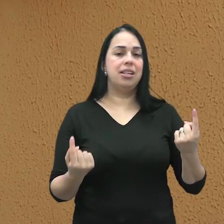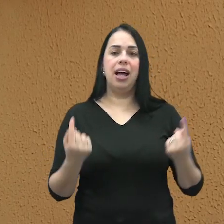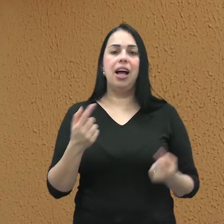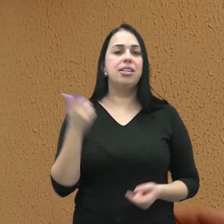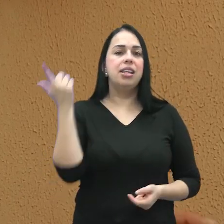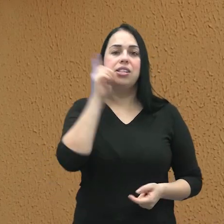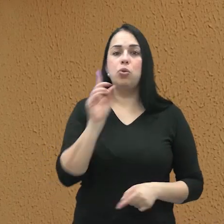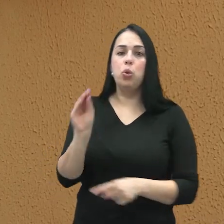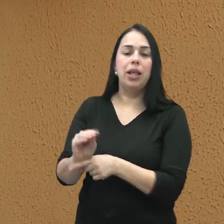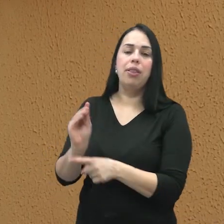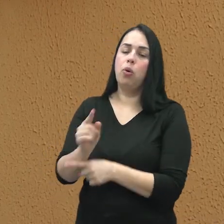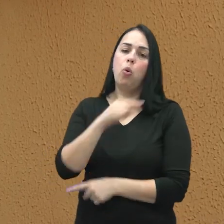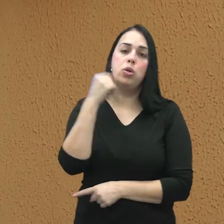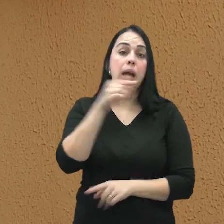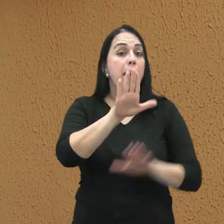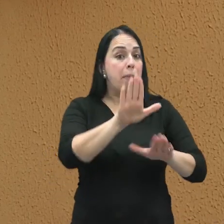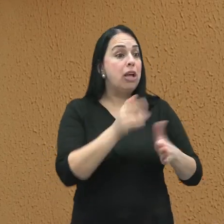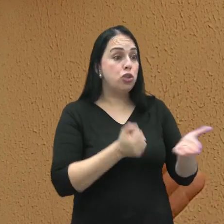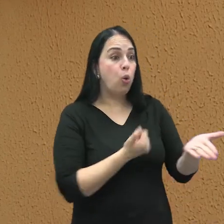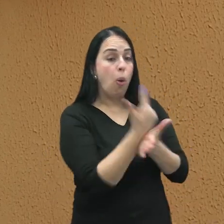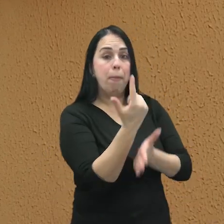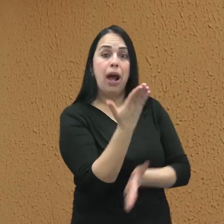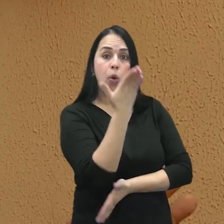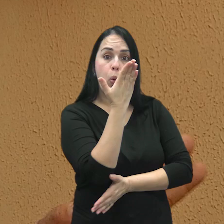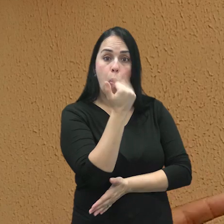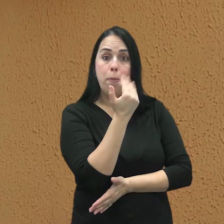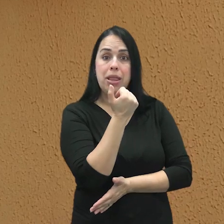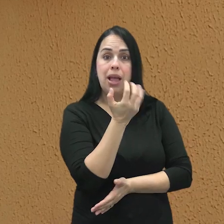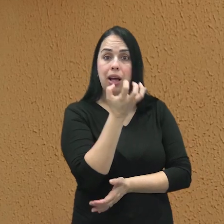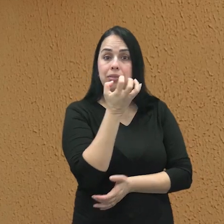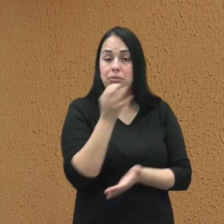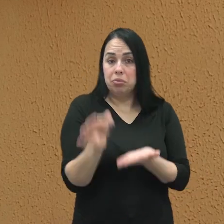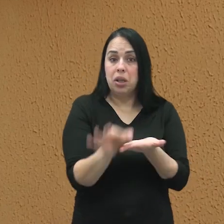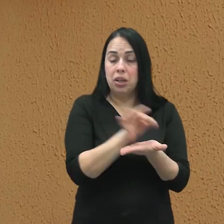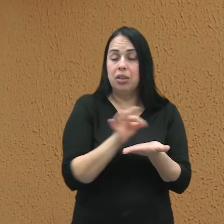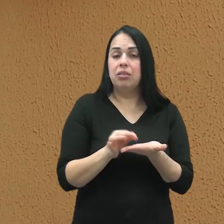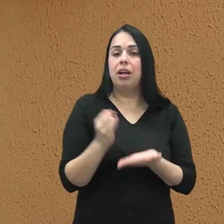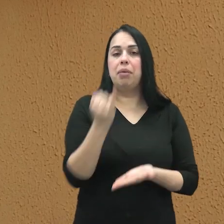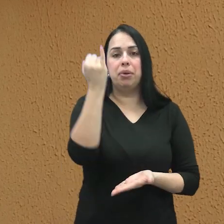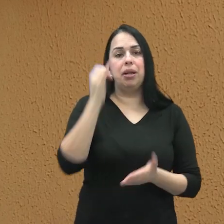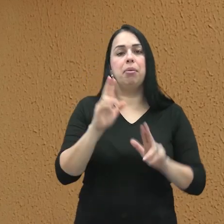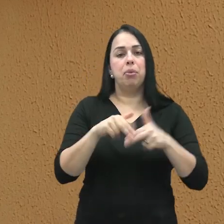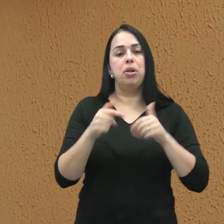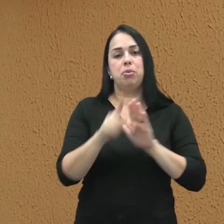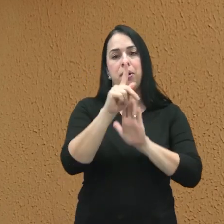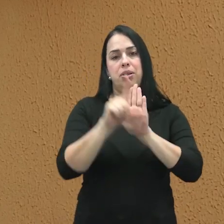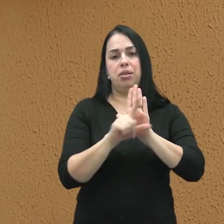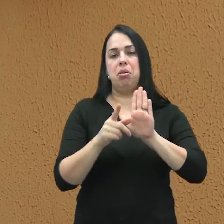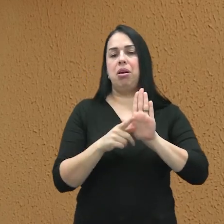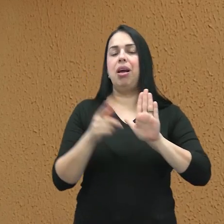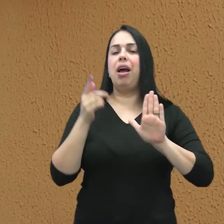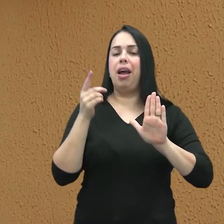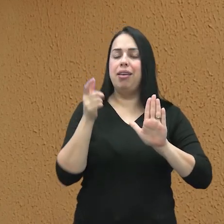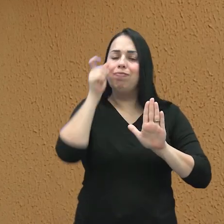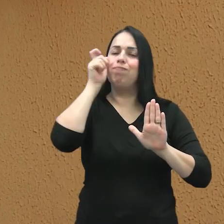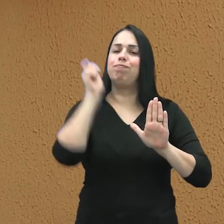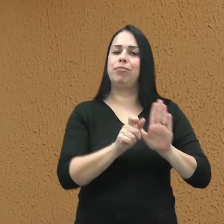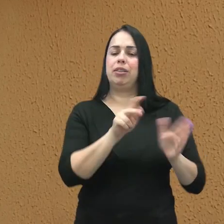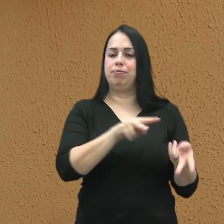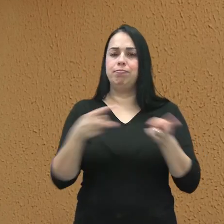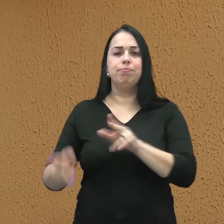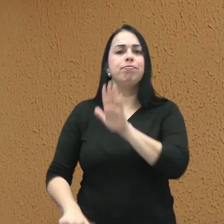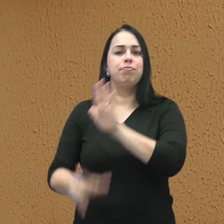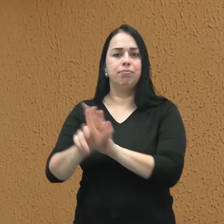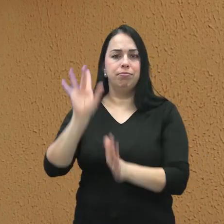duas coisas ao mesmo tempo não consegue fazer. Então, seria interessante que esse projeto de lei saísse